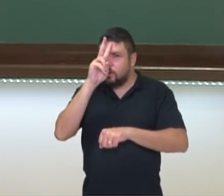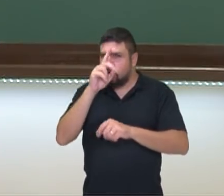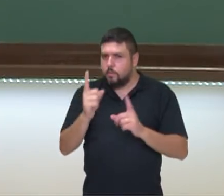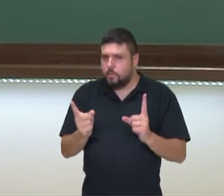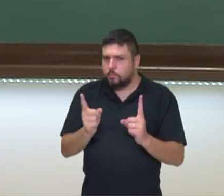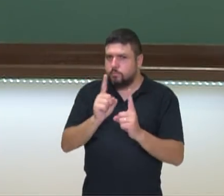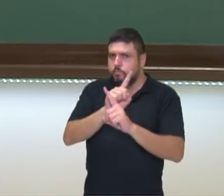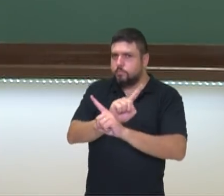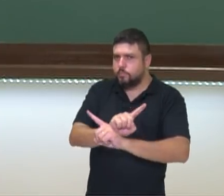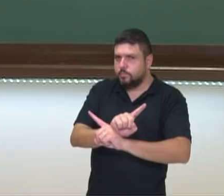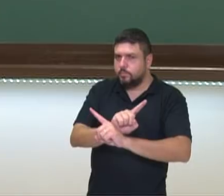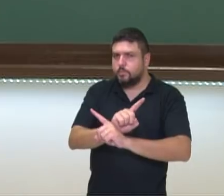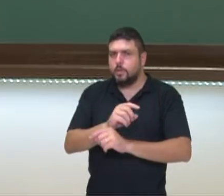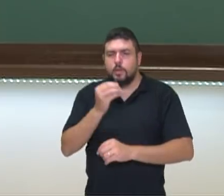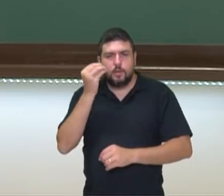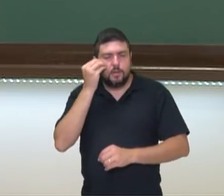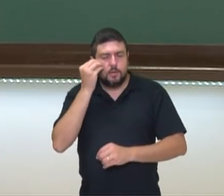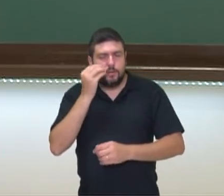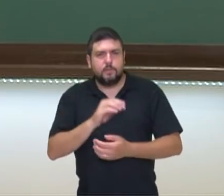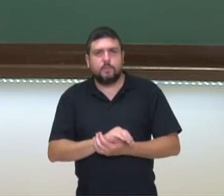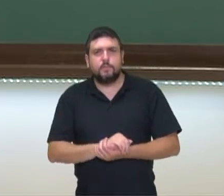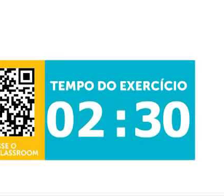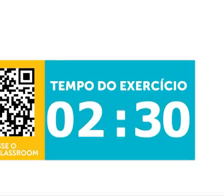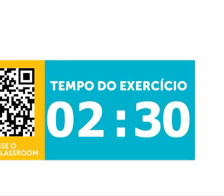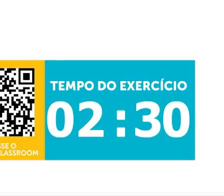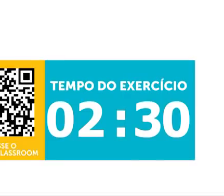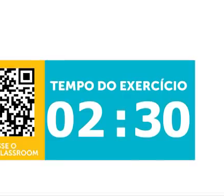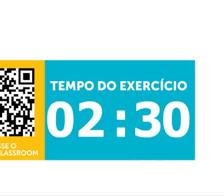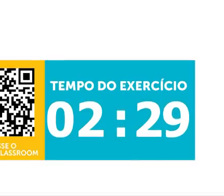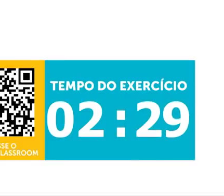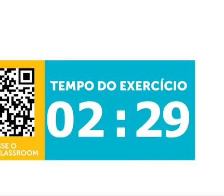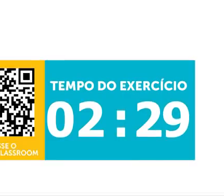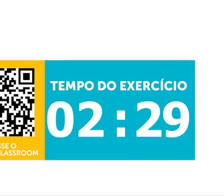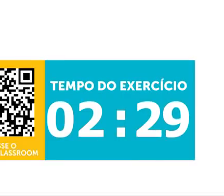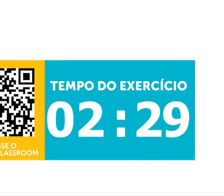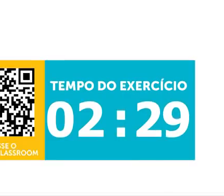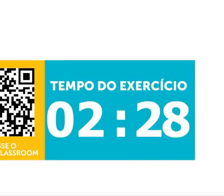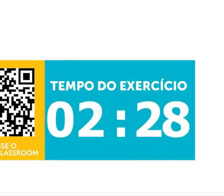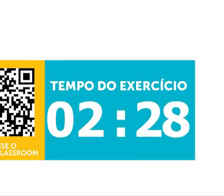fundamental, tentem fazer, que a gente já volta.